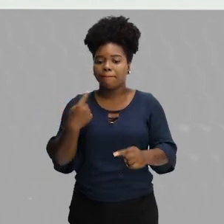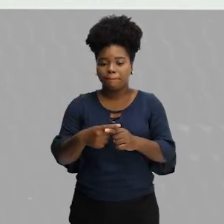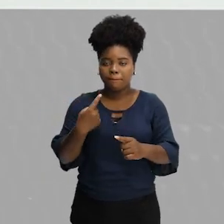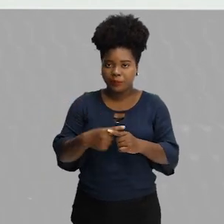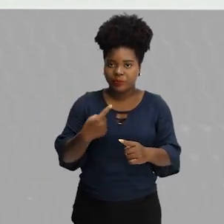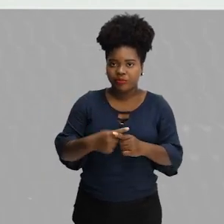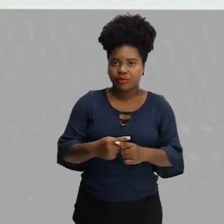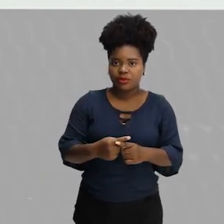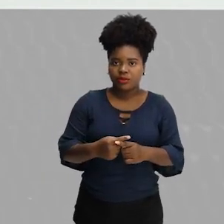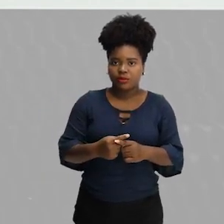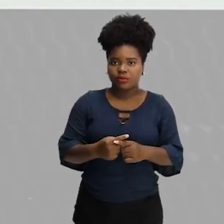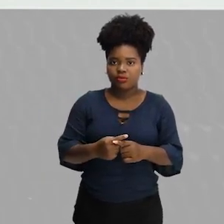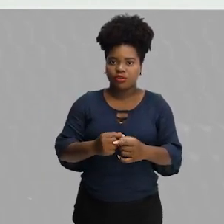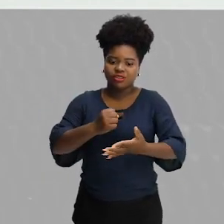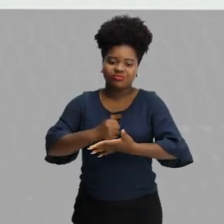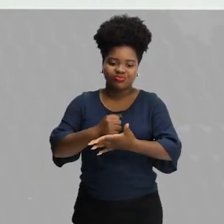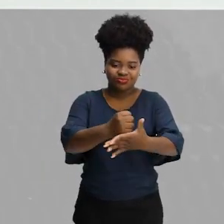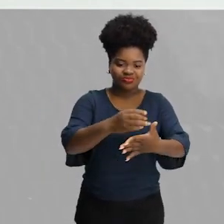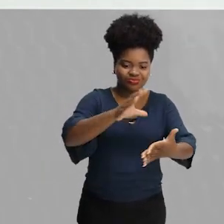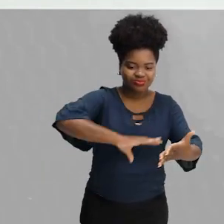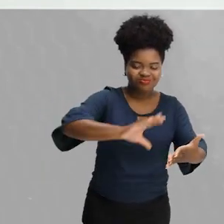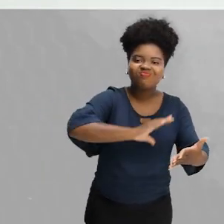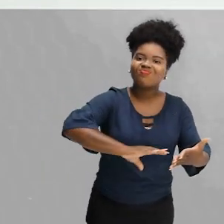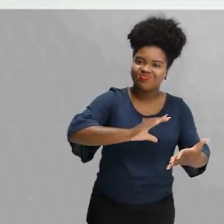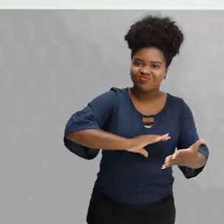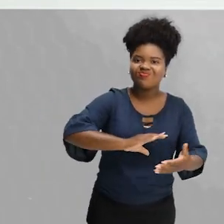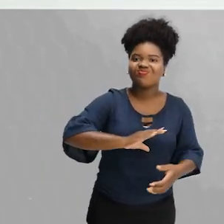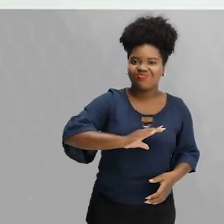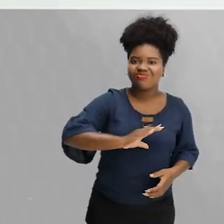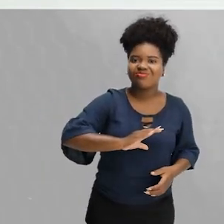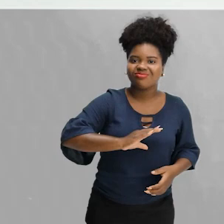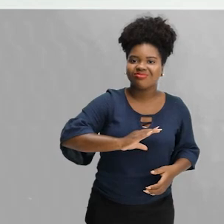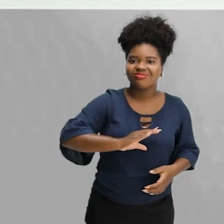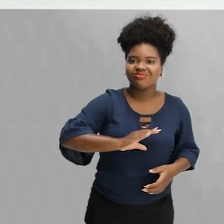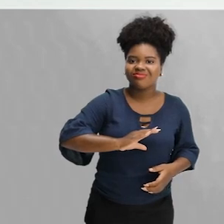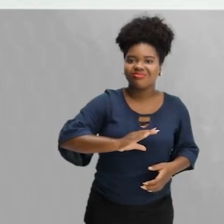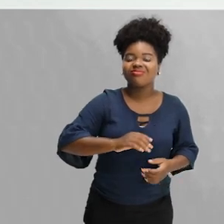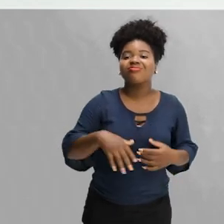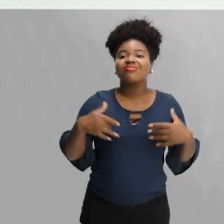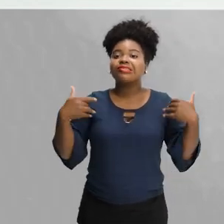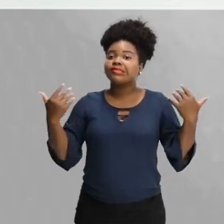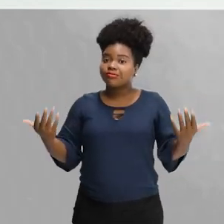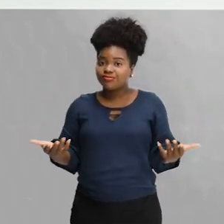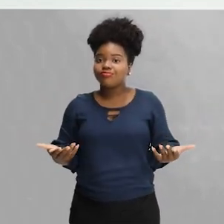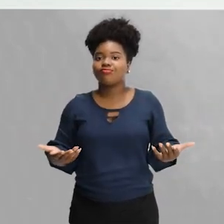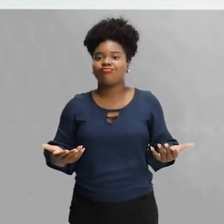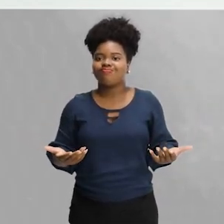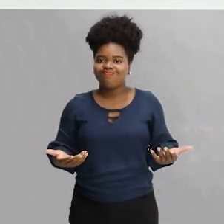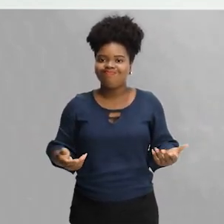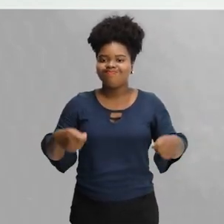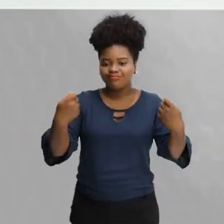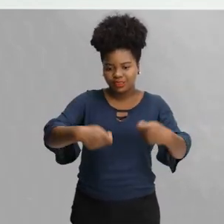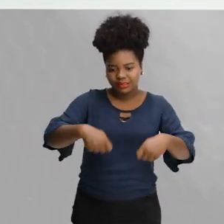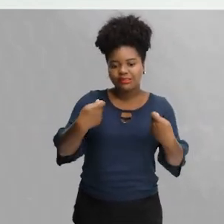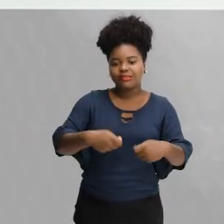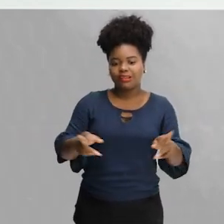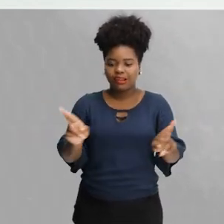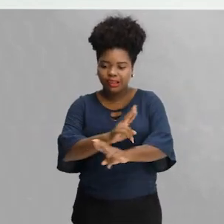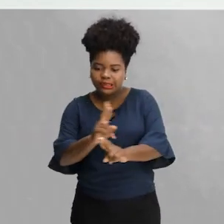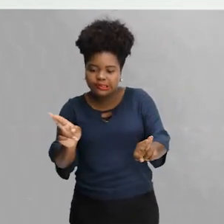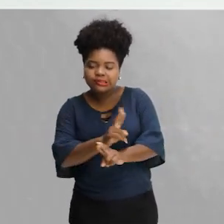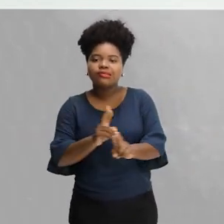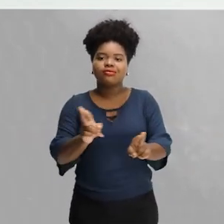Portugal e o trabalho de Portugal seria alimentá-las. Então, nós dependeríamos das relações comerciais com a